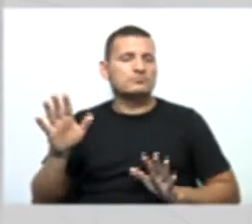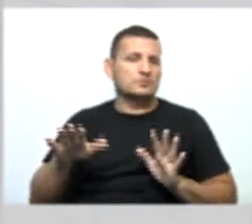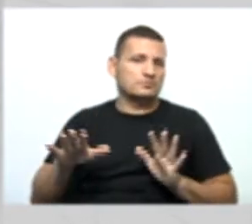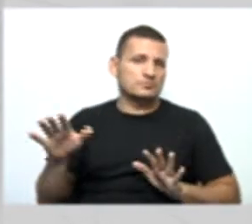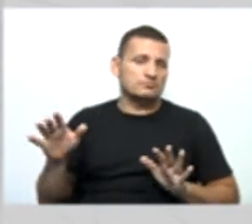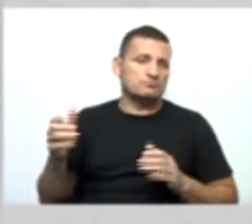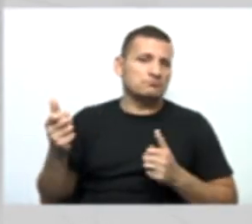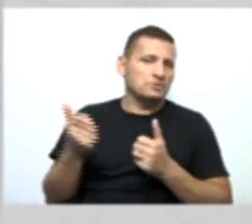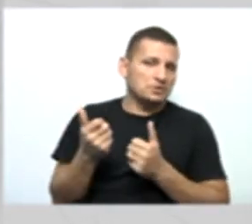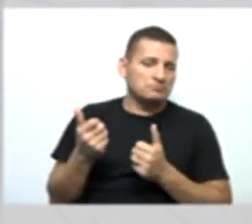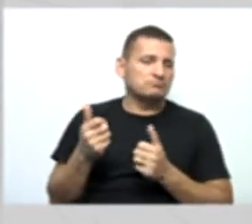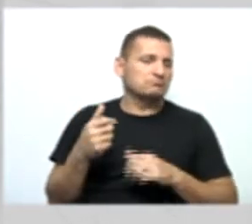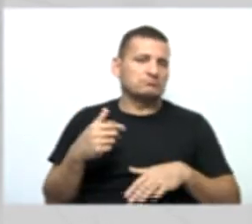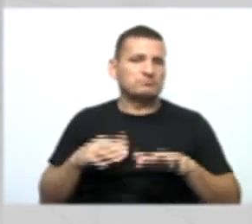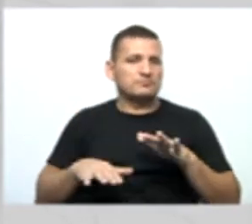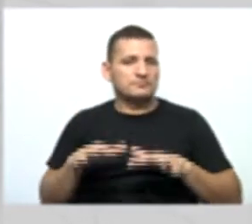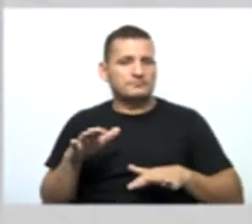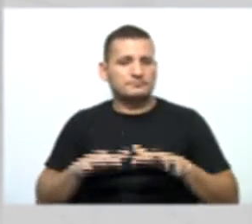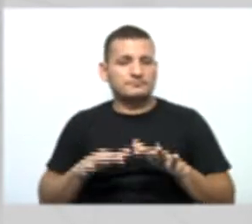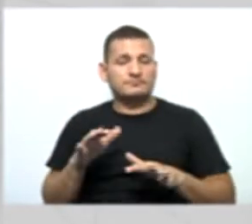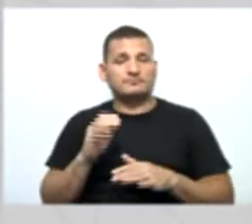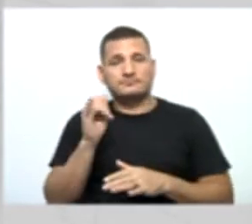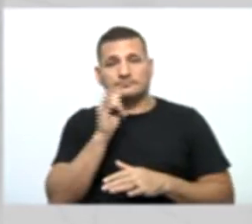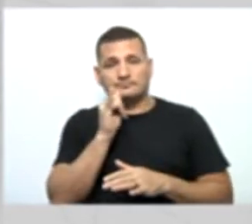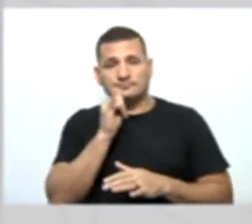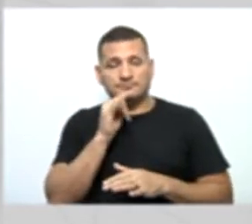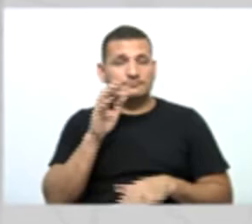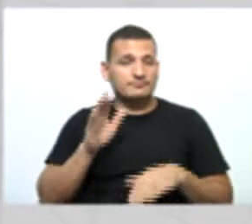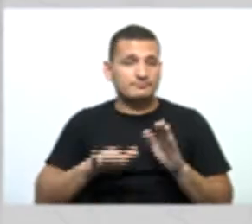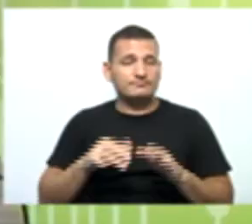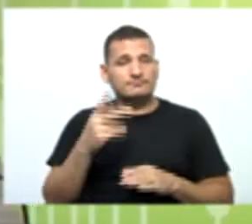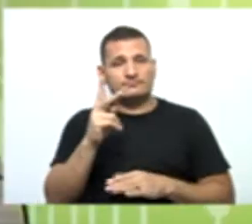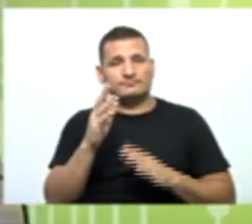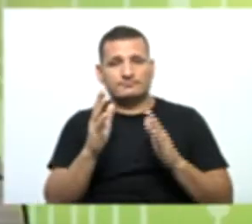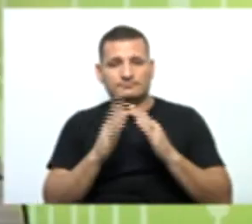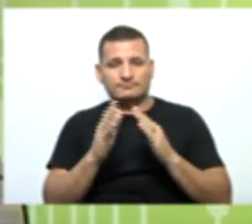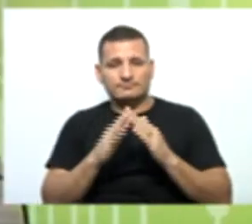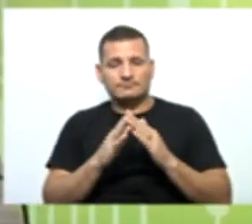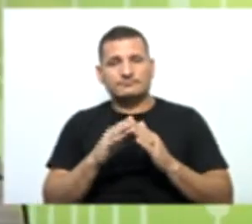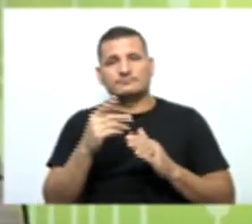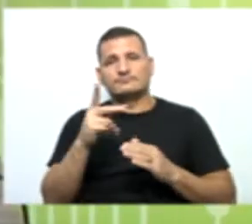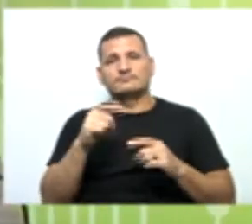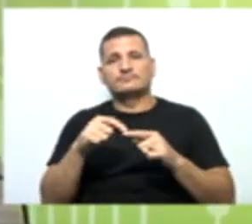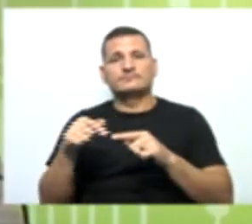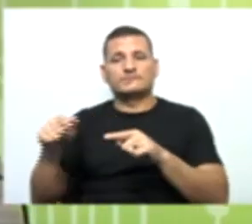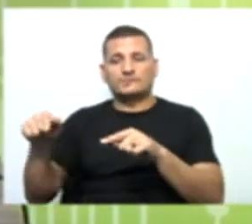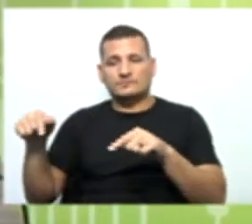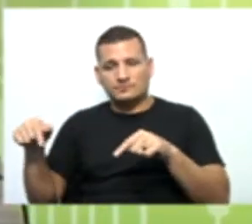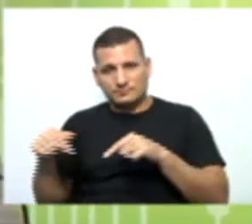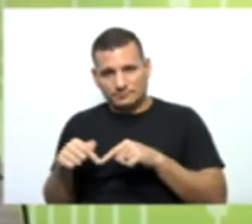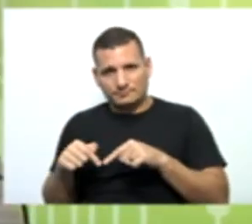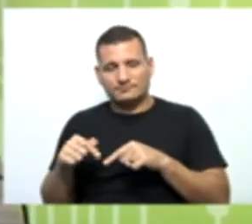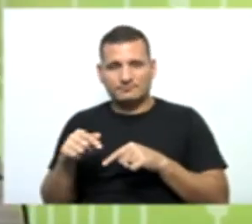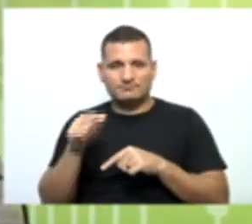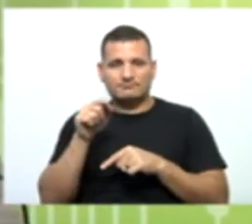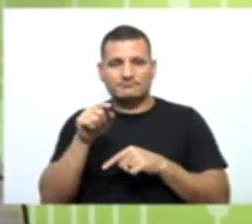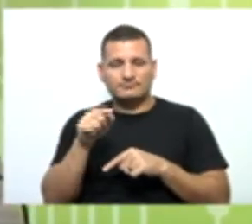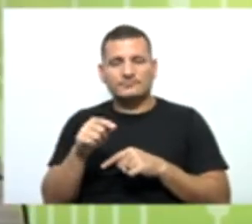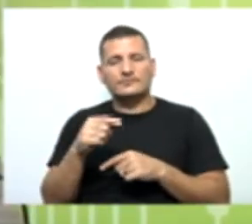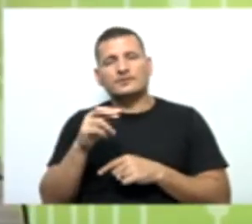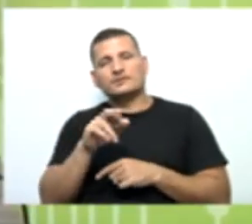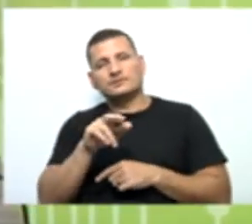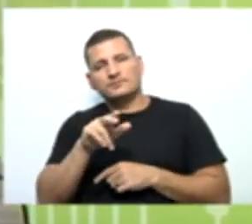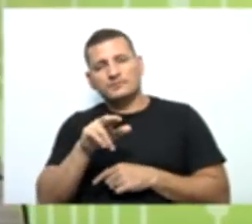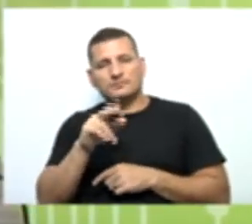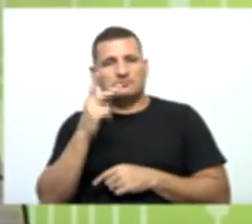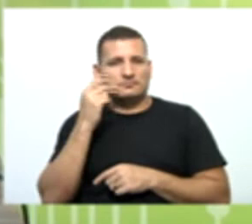também não precisam estar perto. Um exemplo que acontece, às vezes você está na sua casa, está lá no seu quarto, e você quer conversar com seu irmão, com